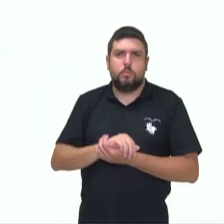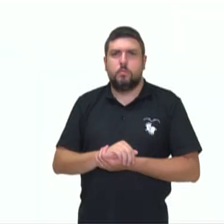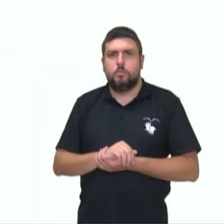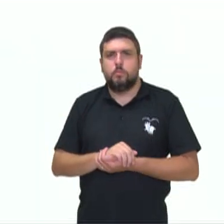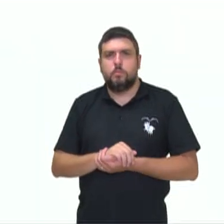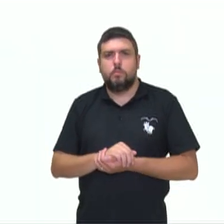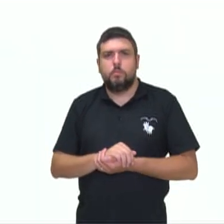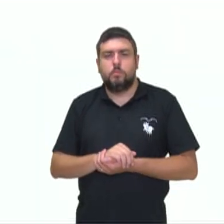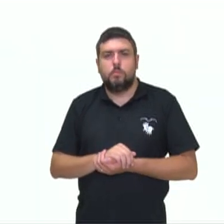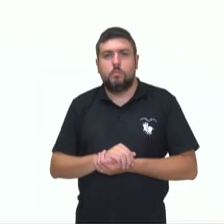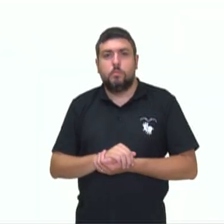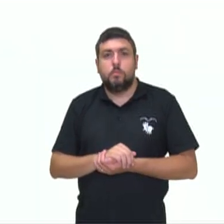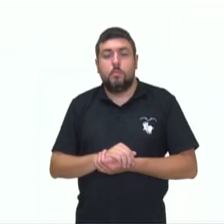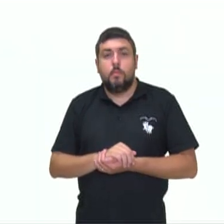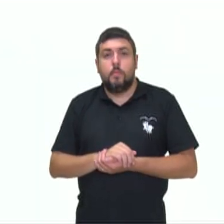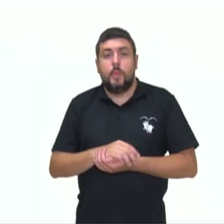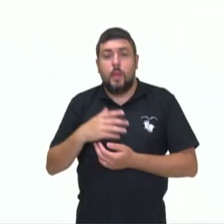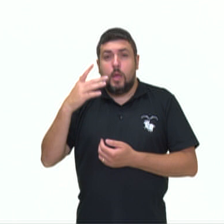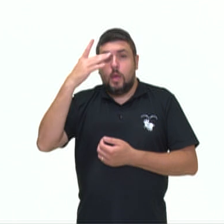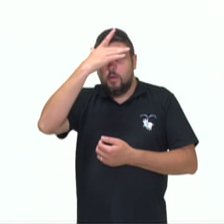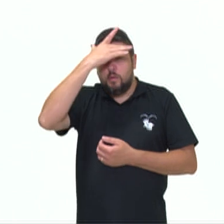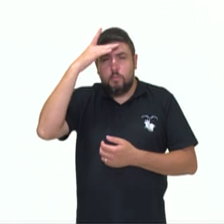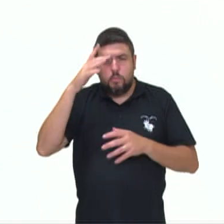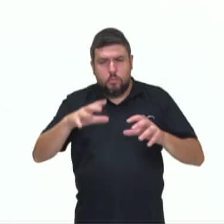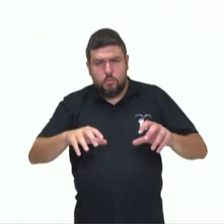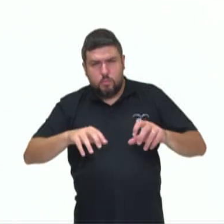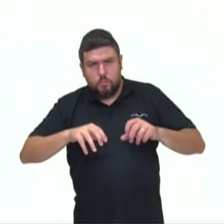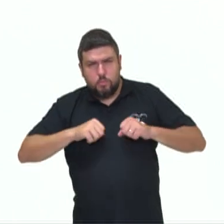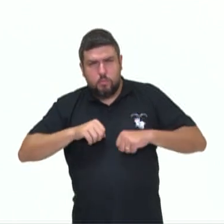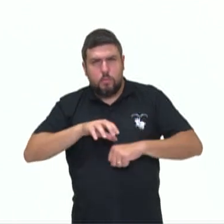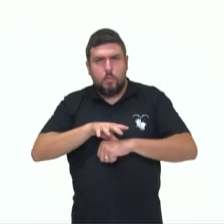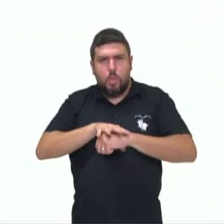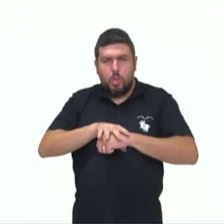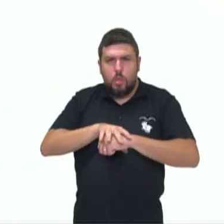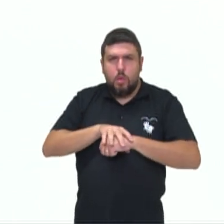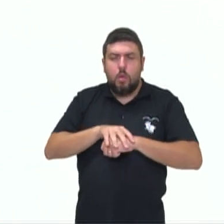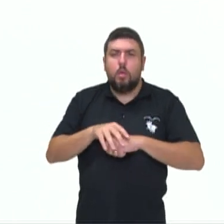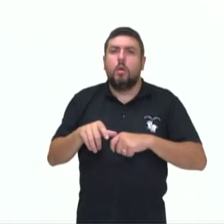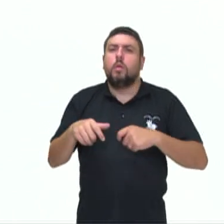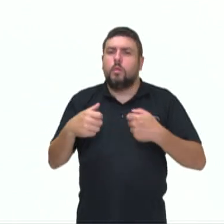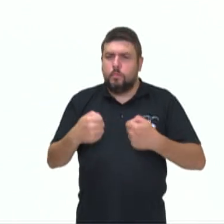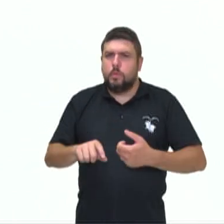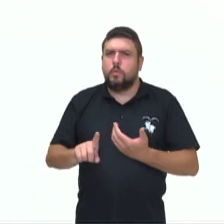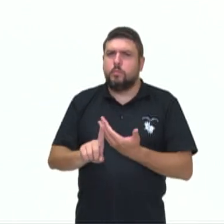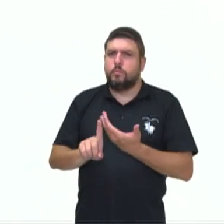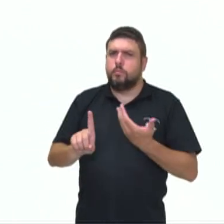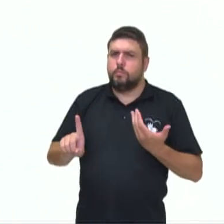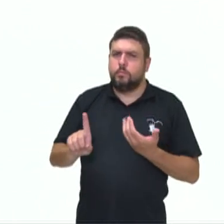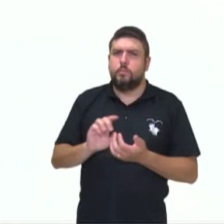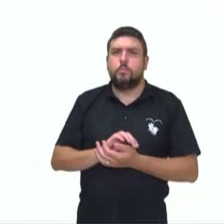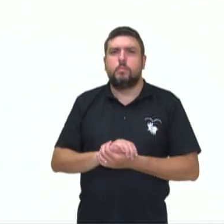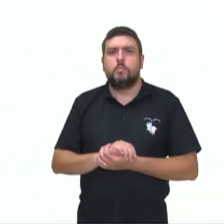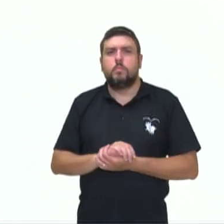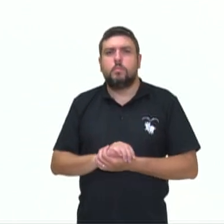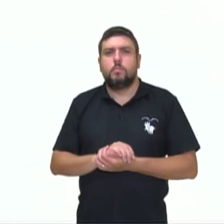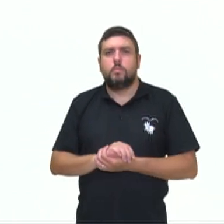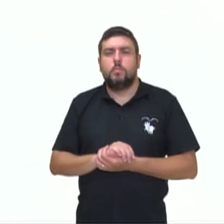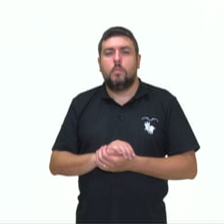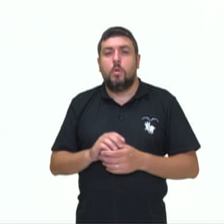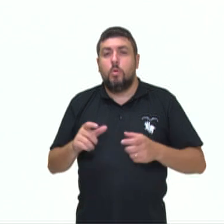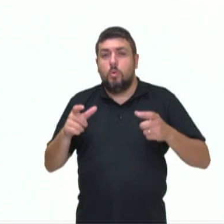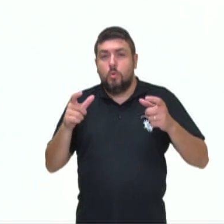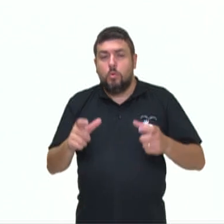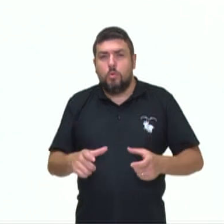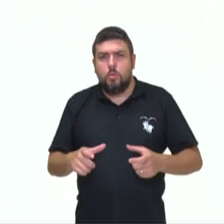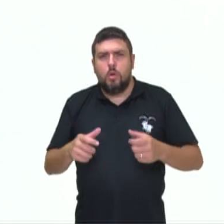pessoa infectada tem que permanecer isolada. Local deve ser bem ventilado.